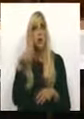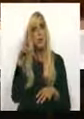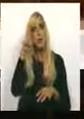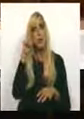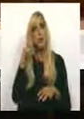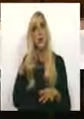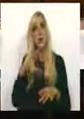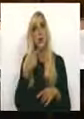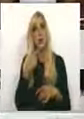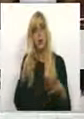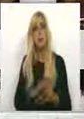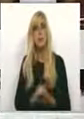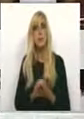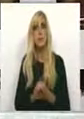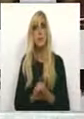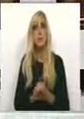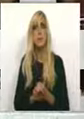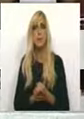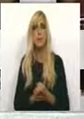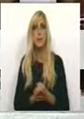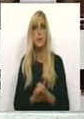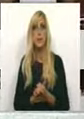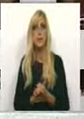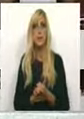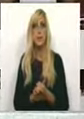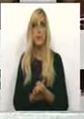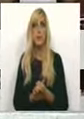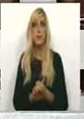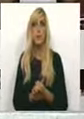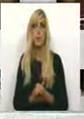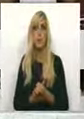Disse.